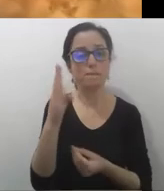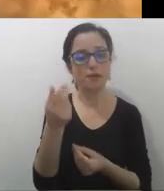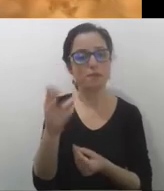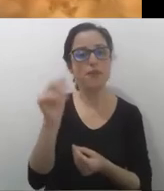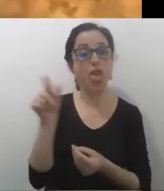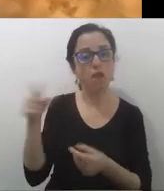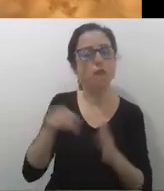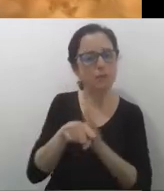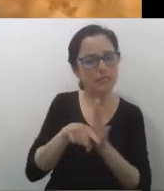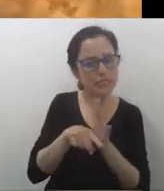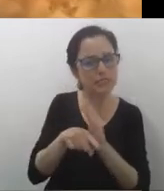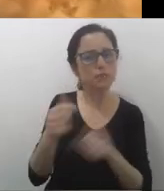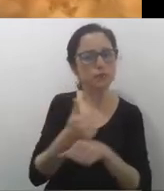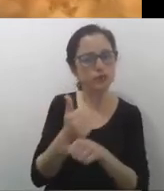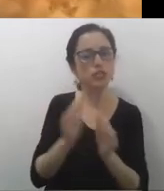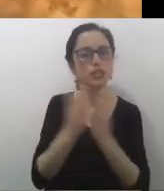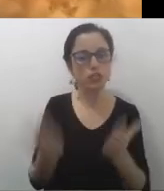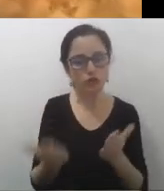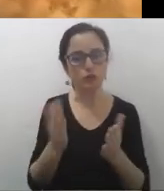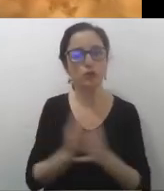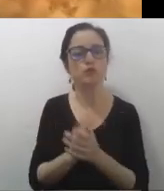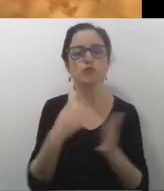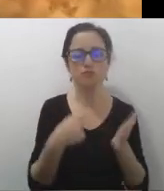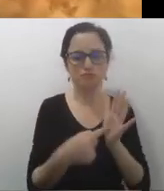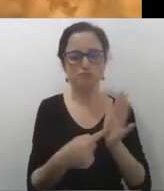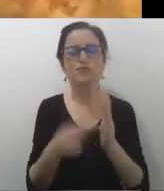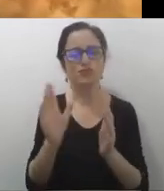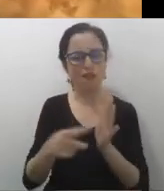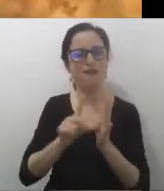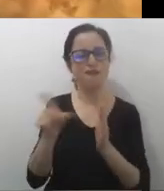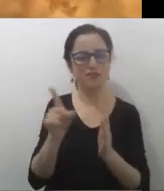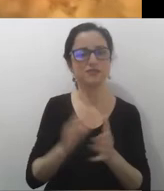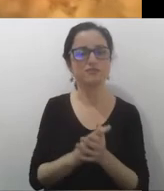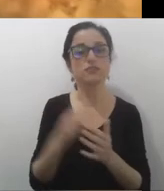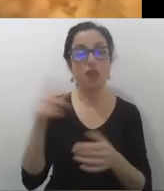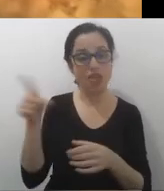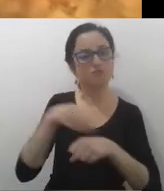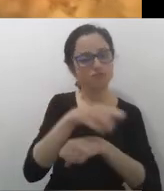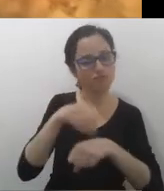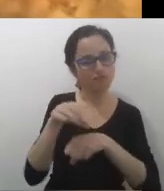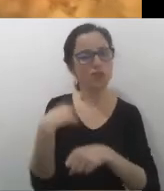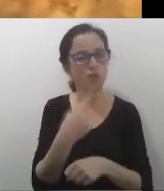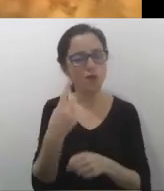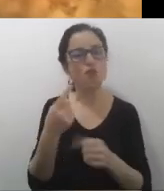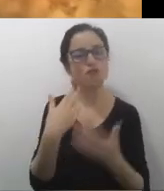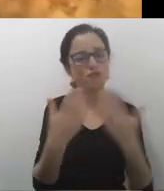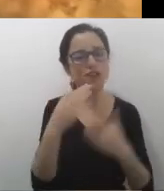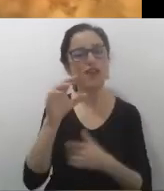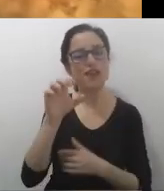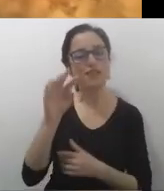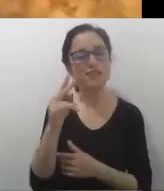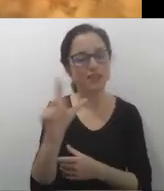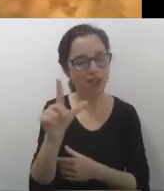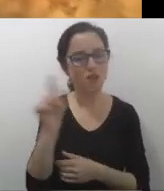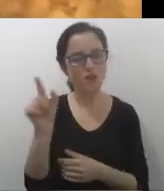para a Bárbara, que foi a pesquisadora do livro. Ela também, eu já apresentei ela mais cedo, e ela vai mediar comigo a